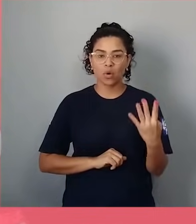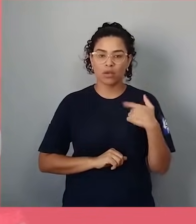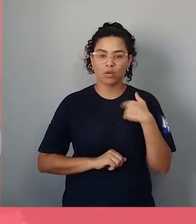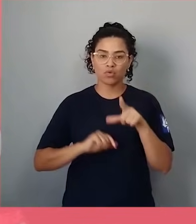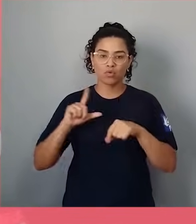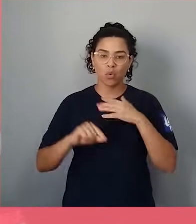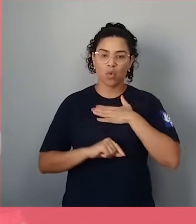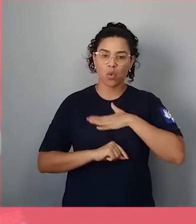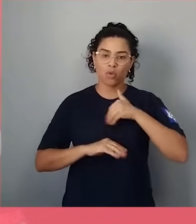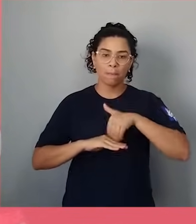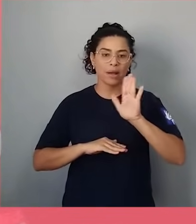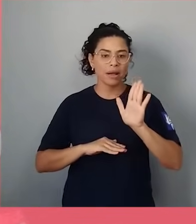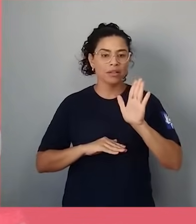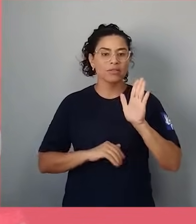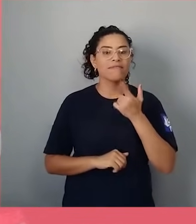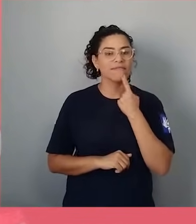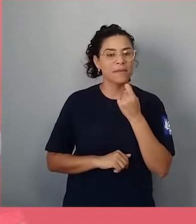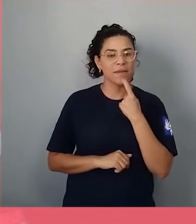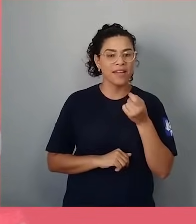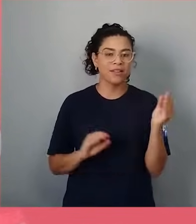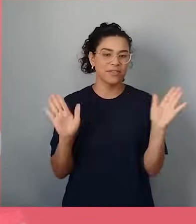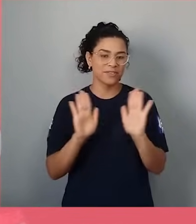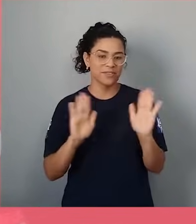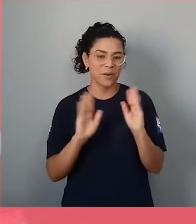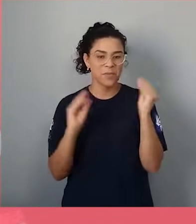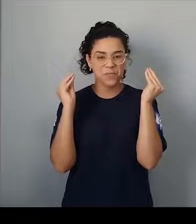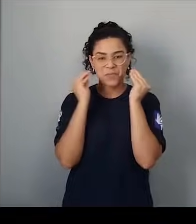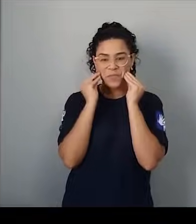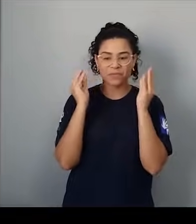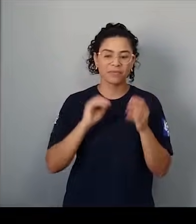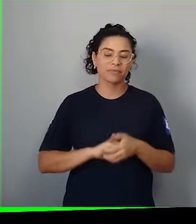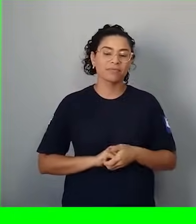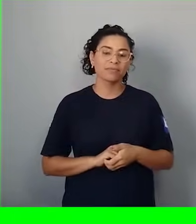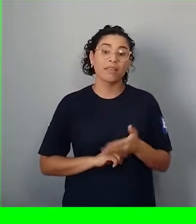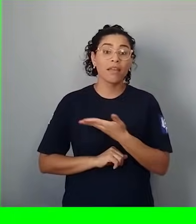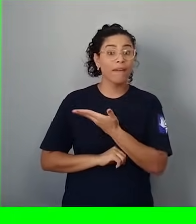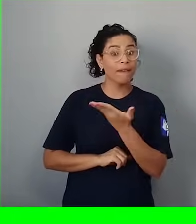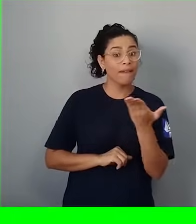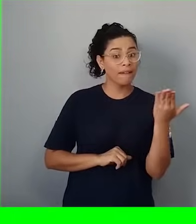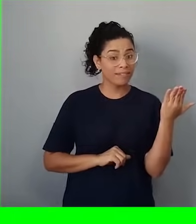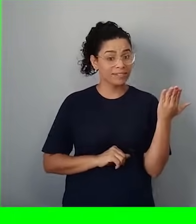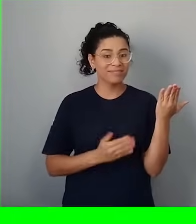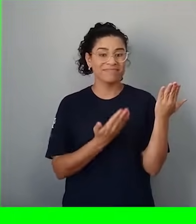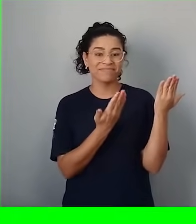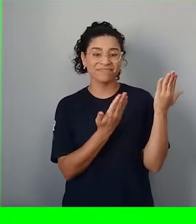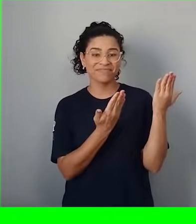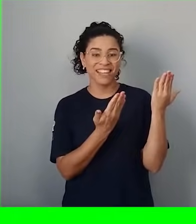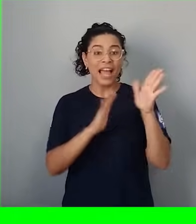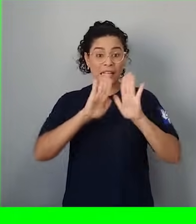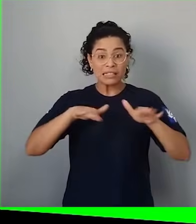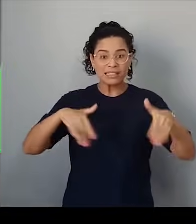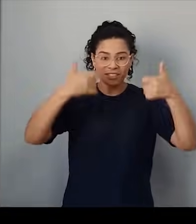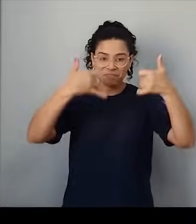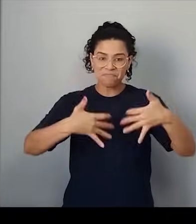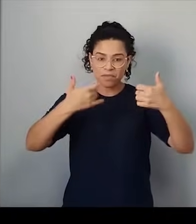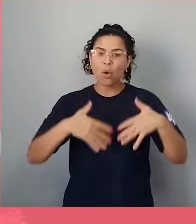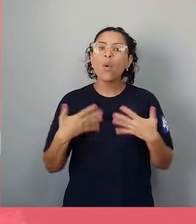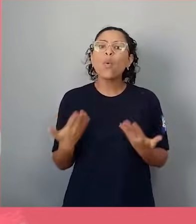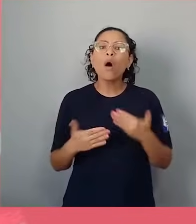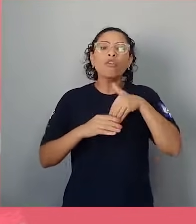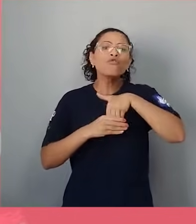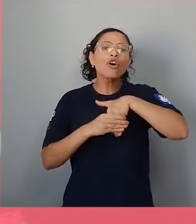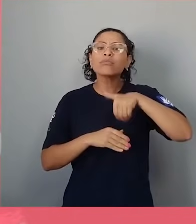vermelha. Tchau, beijo. Essas foram as cores que as crianças falaram. Qual cor foi a mais